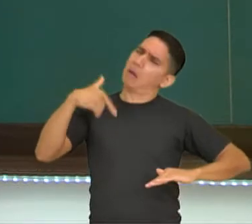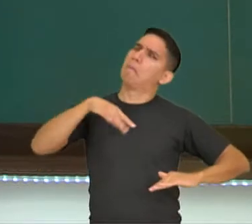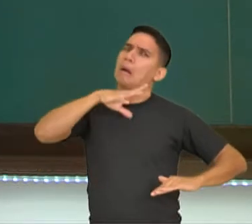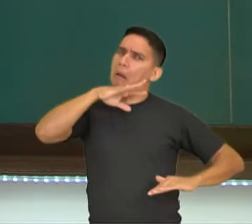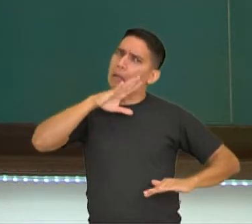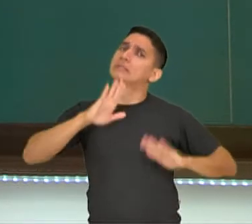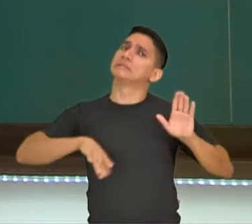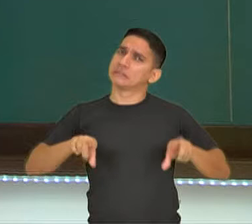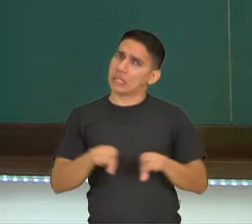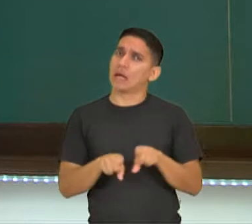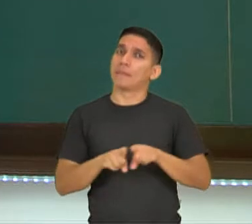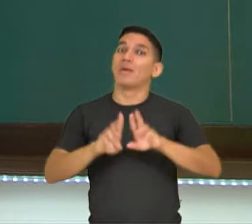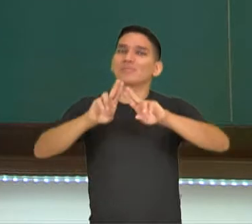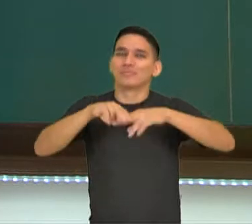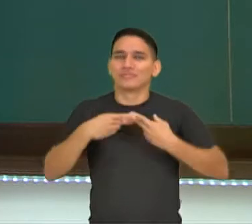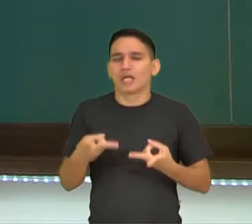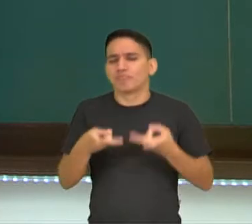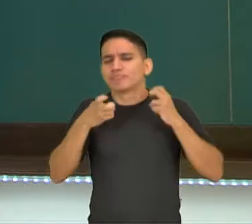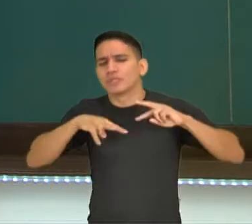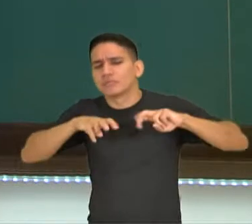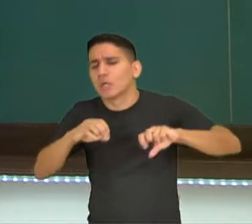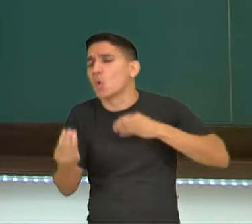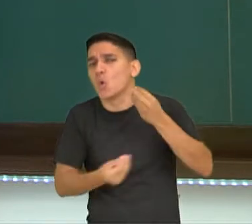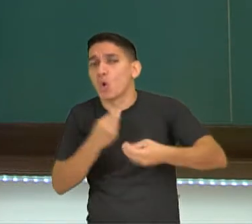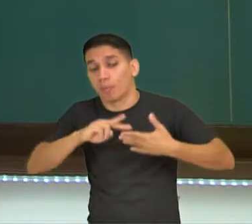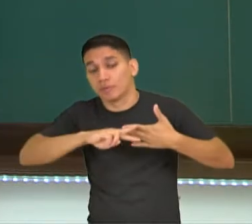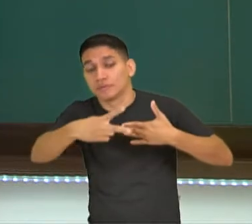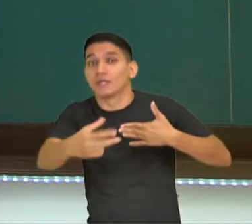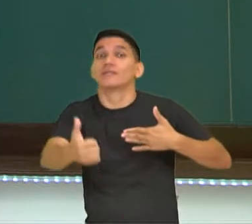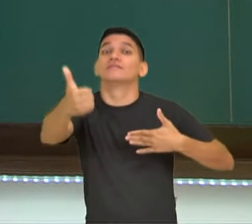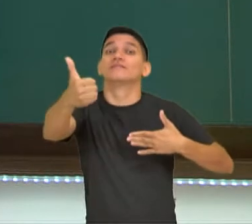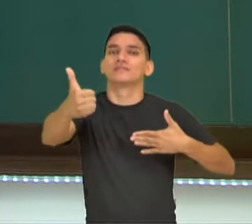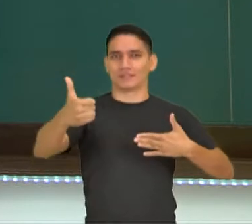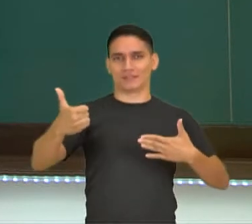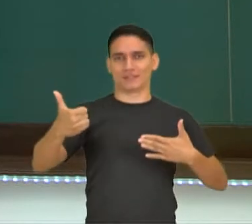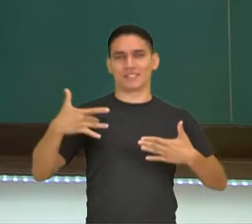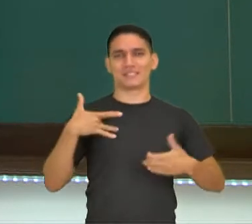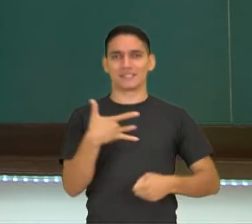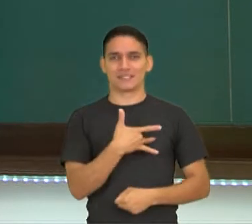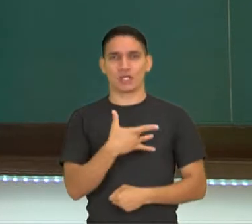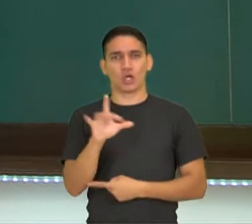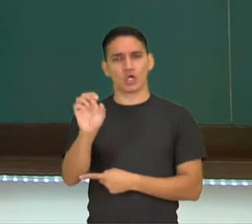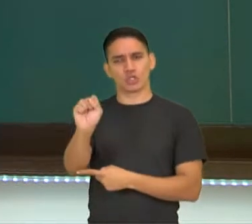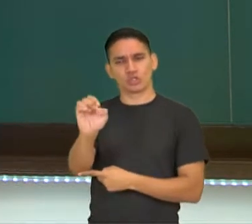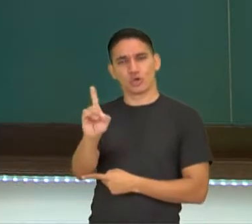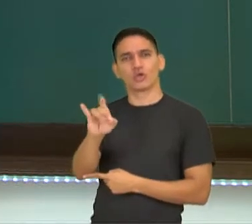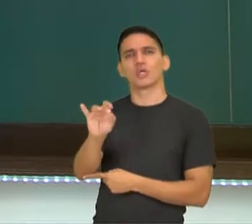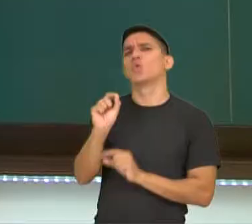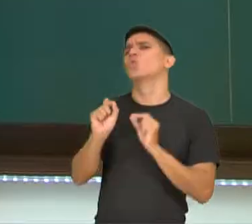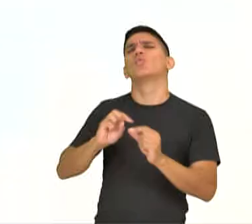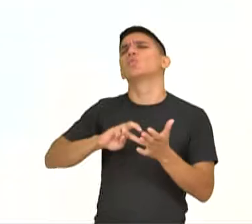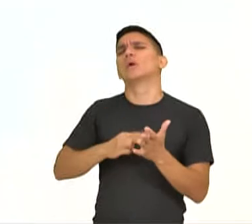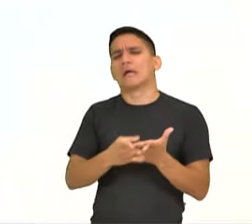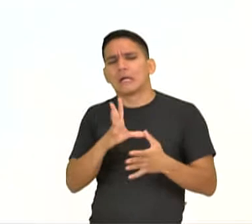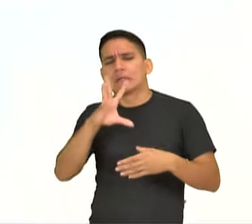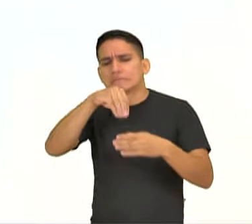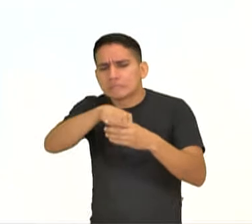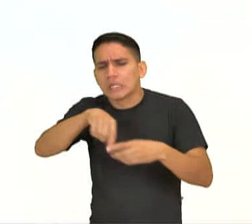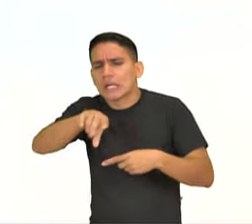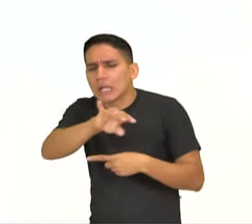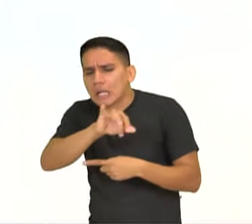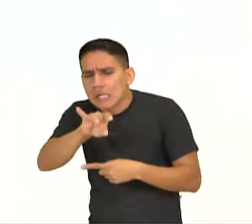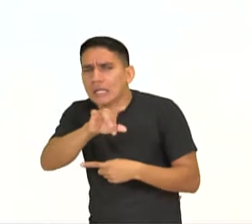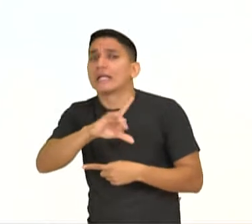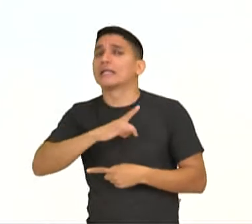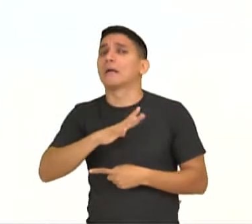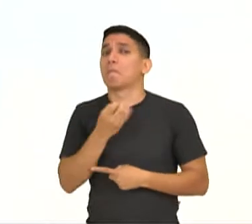mal. Então, vamos estudar um pouquinho do impacto positivo do sódio? Ou seja, o que tem de bom? Qual será